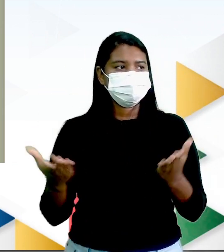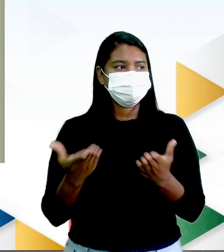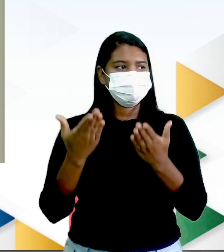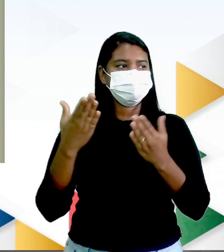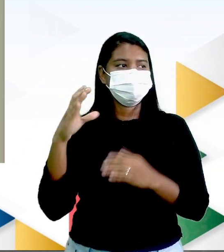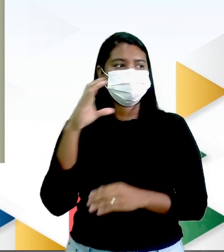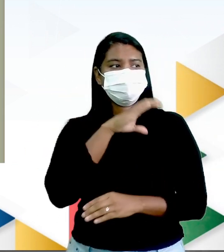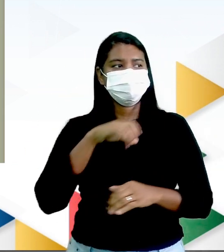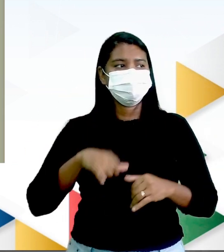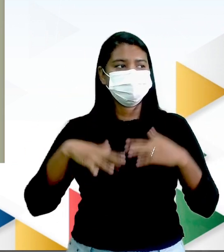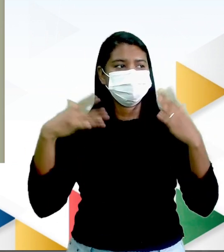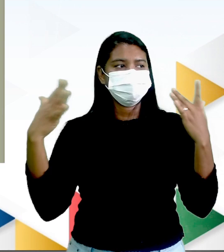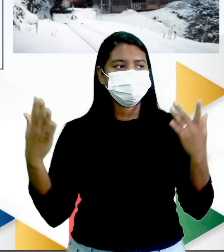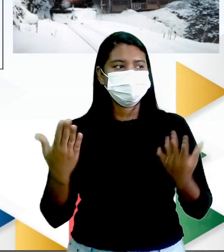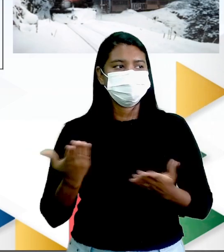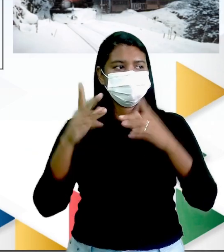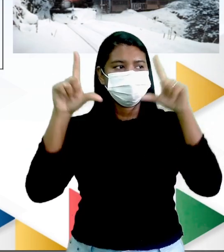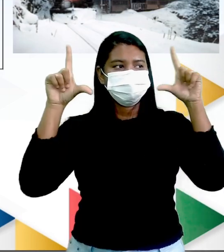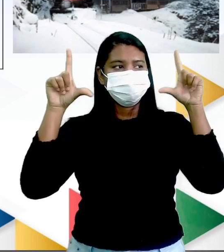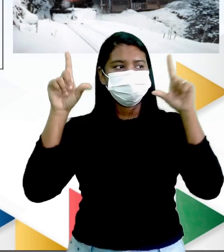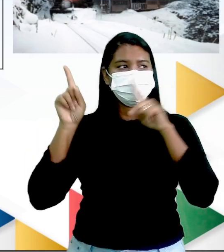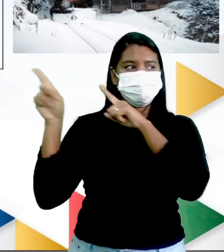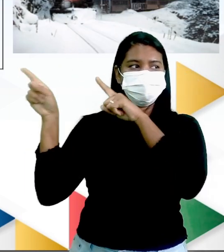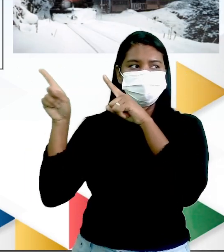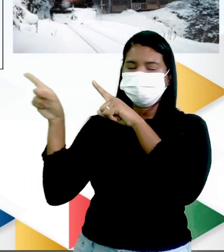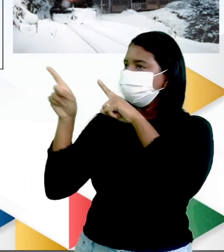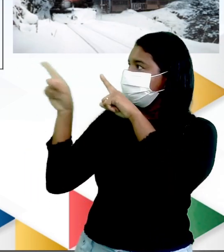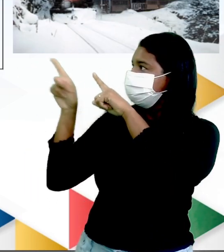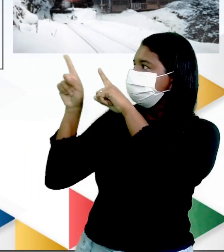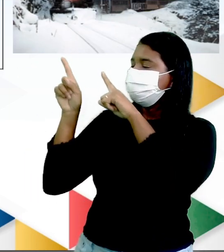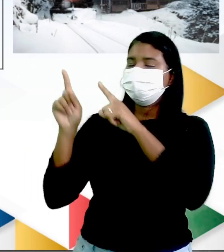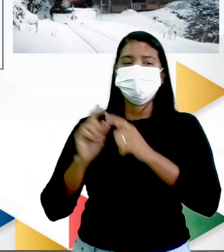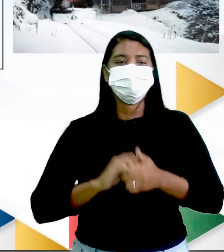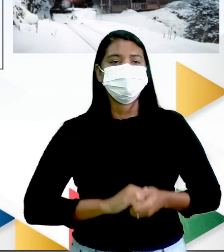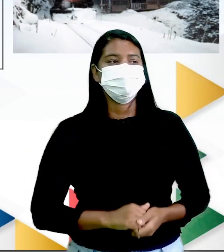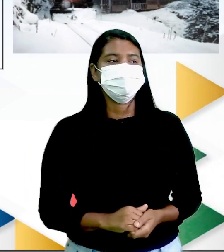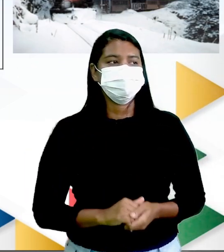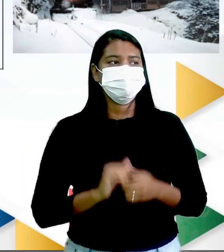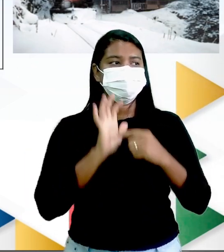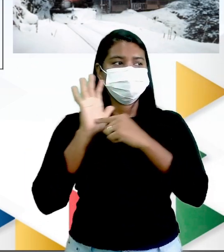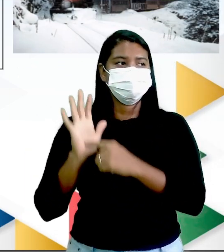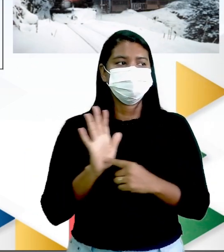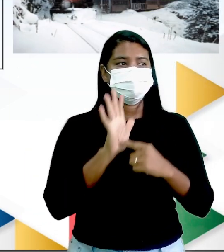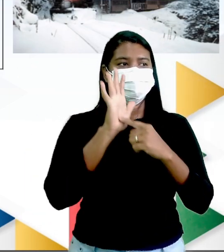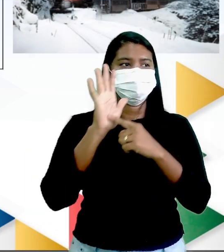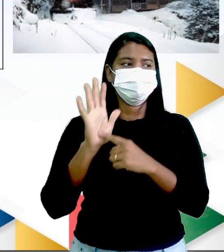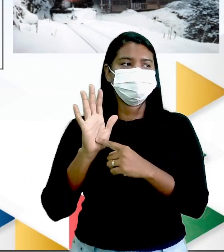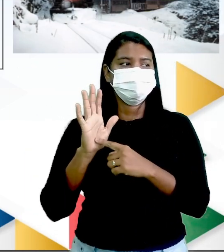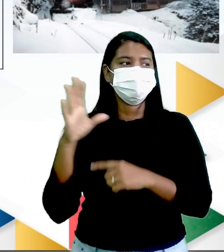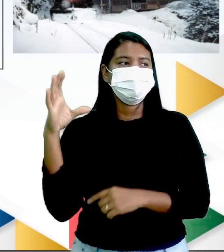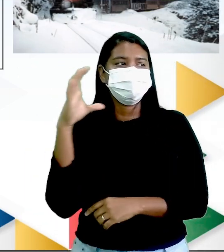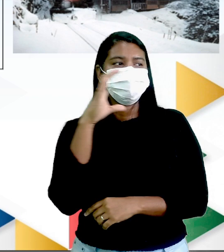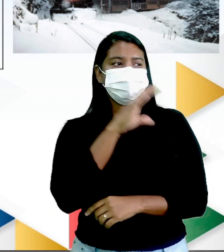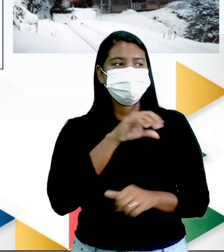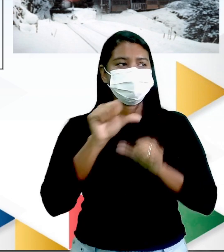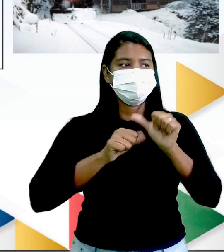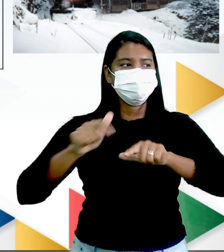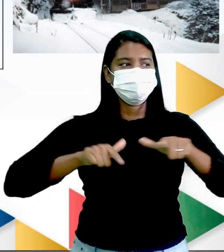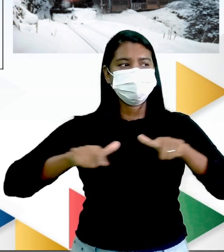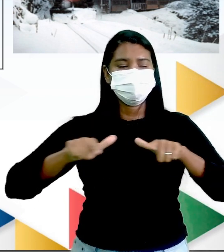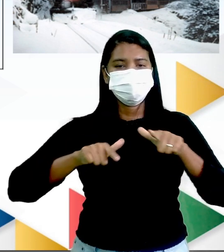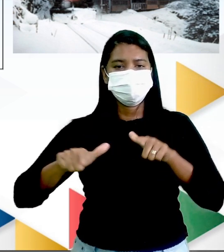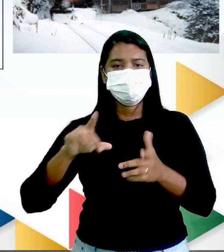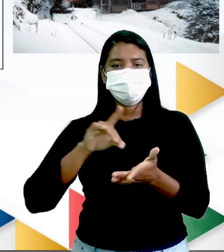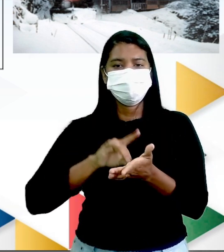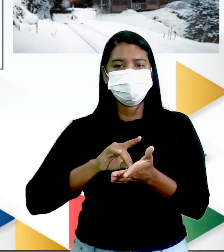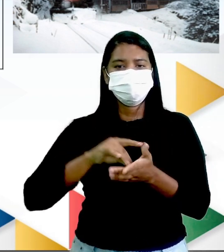nesta aula. Acompanhe em tela. Temos aqui a questão da conversão, né, do calor em trabalho, o que chamamos